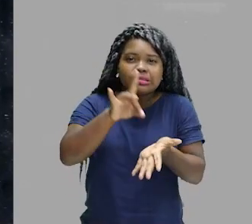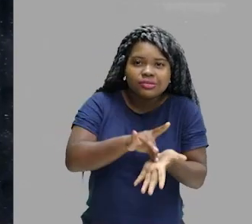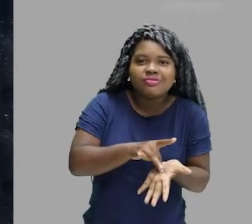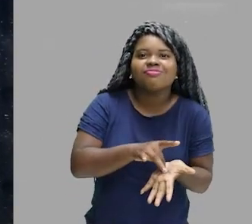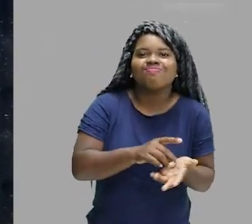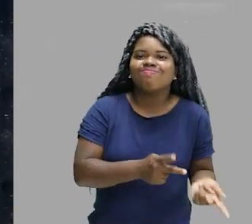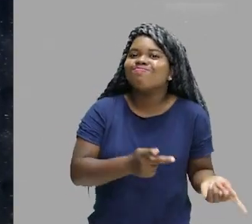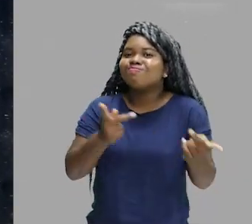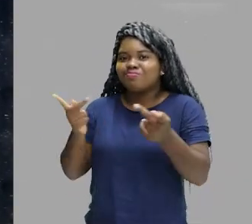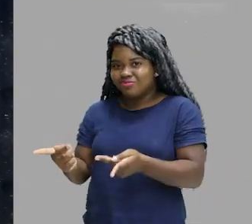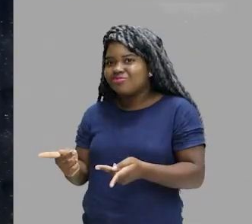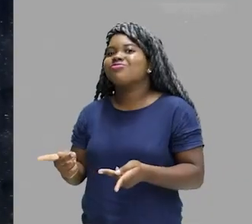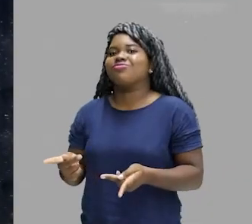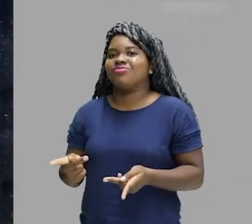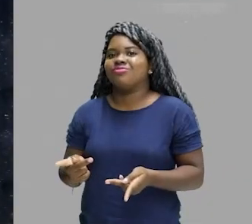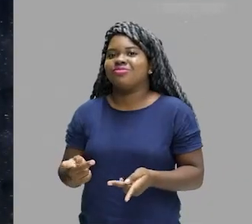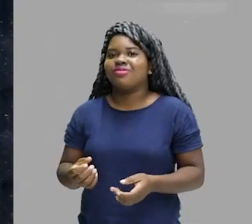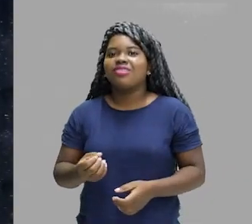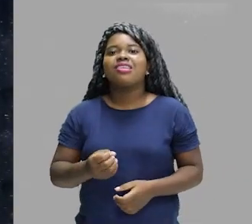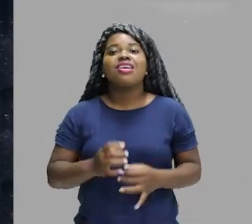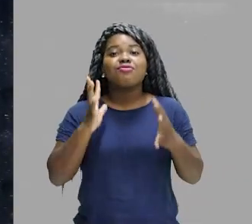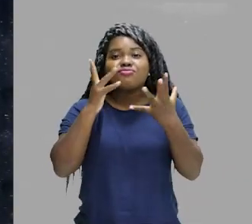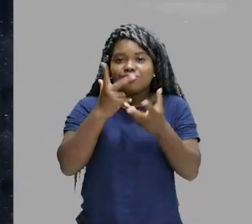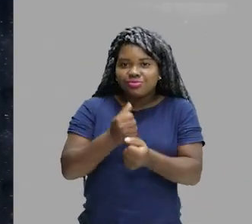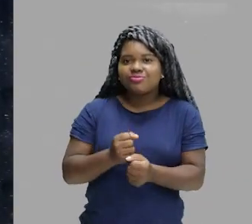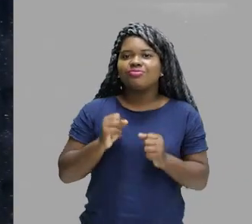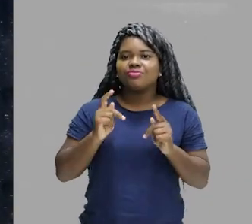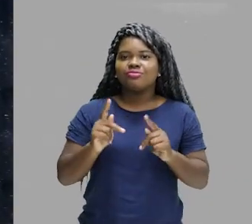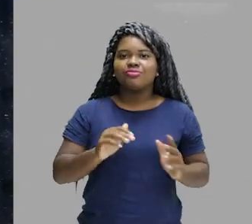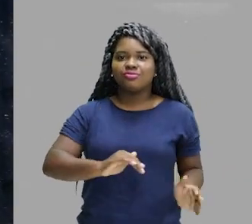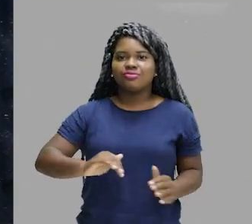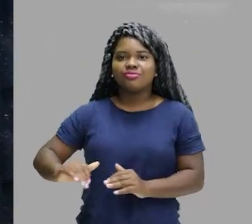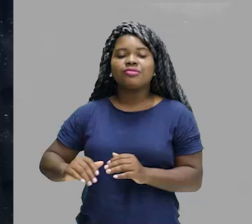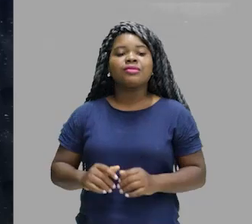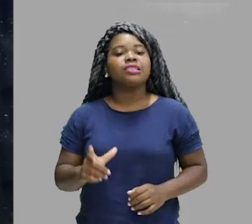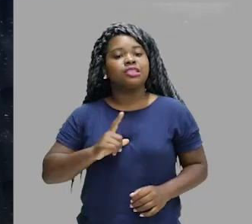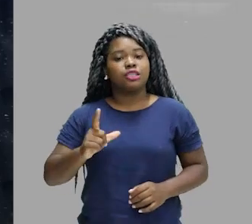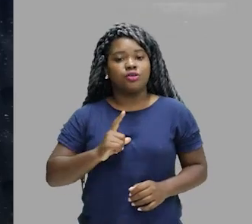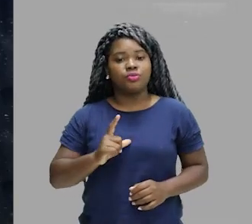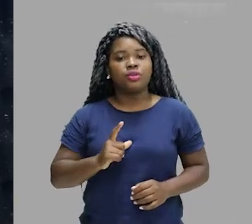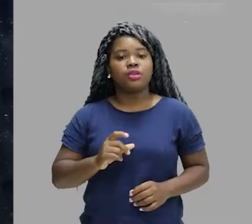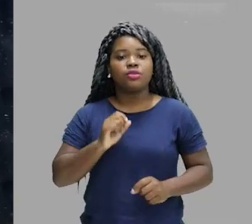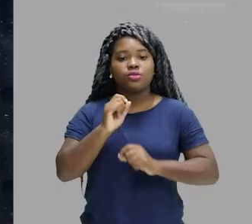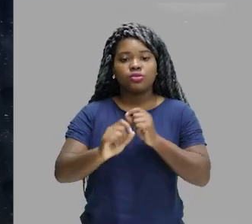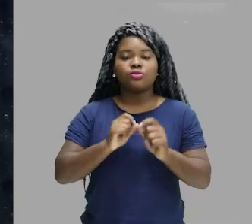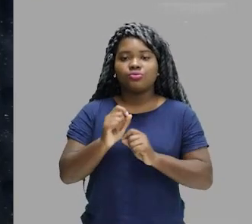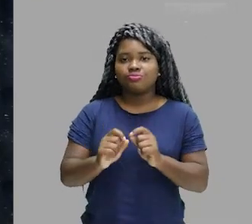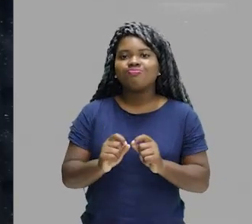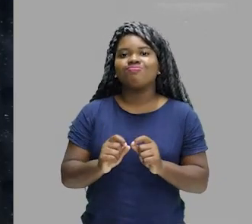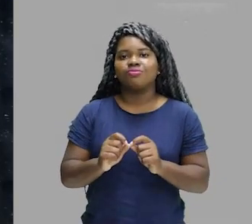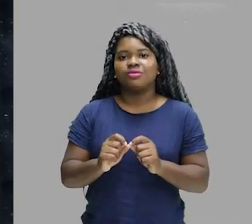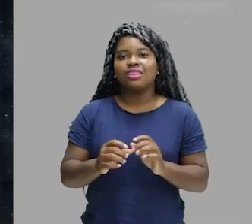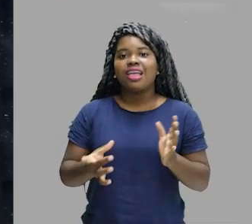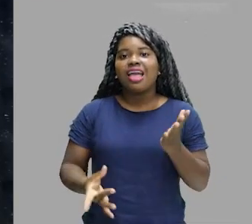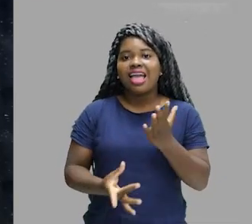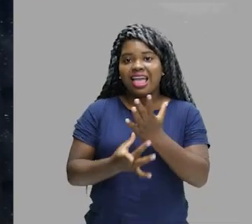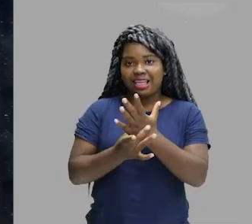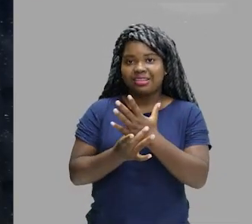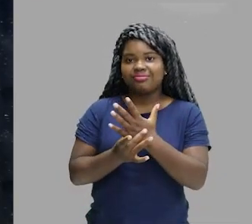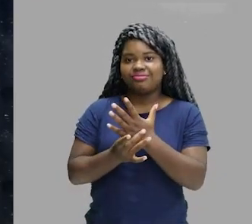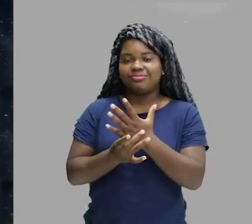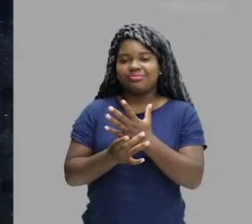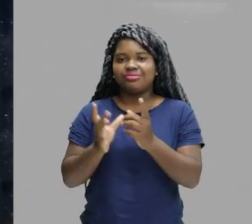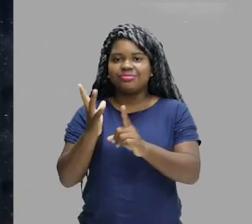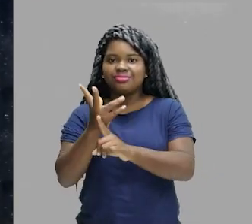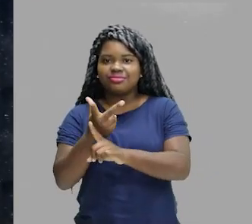né? Bom, essa arquitetura do realismo, ela tem um negócio interessante. Eu vou voltar um pouquinho porque eu preciso falar sobre isso.